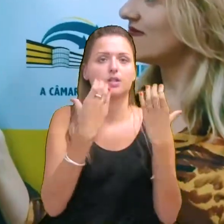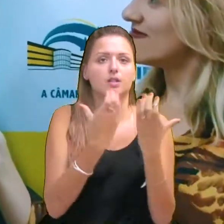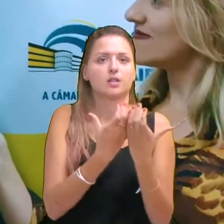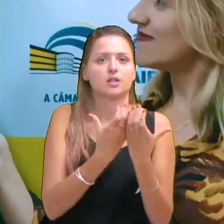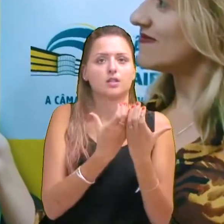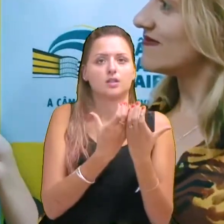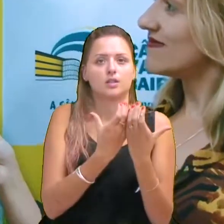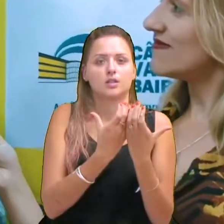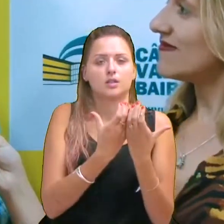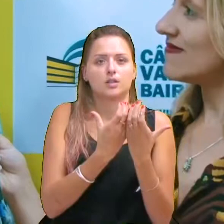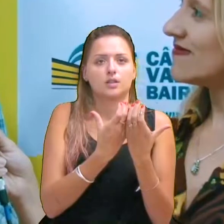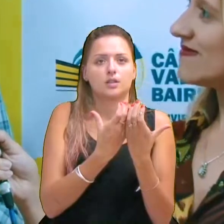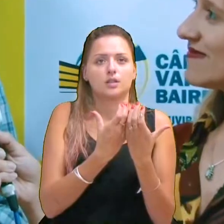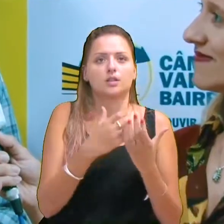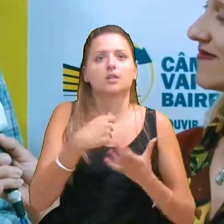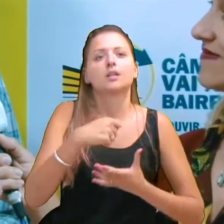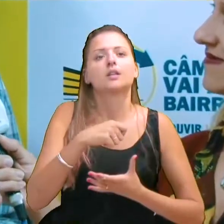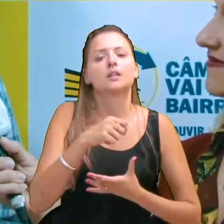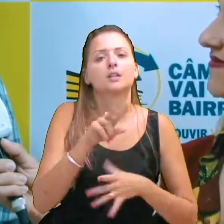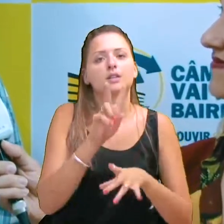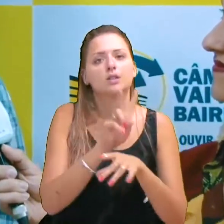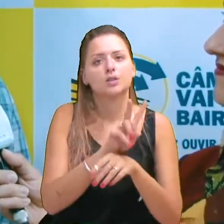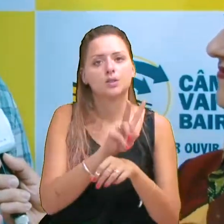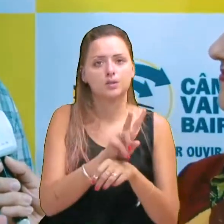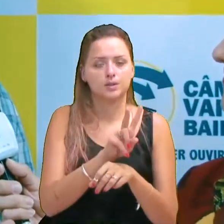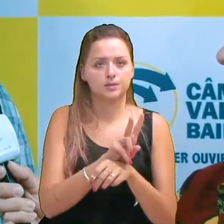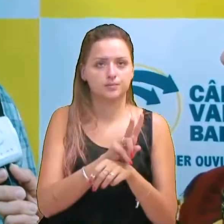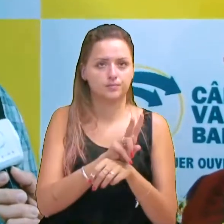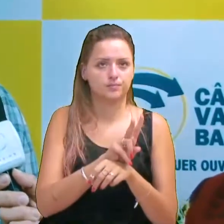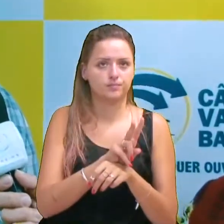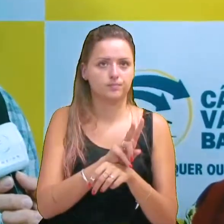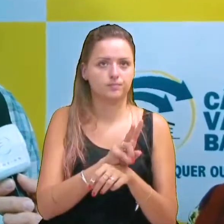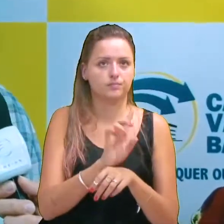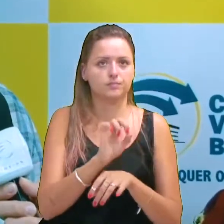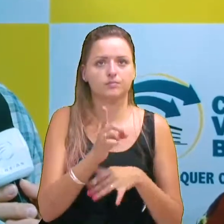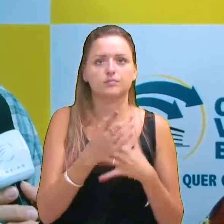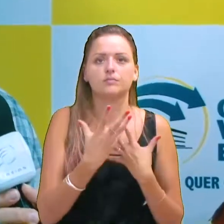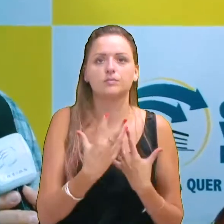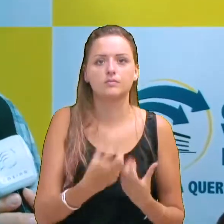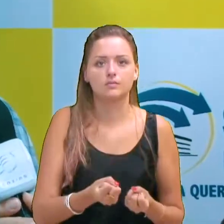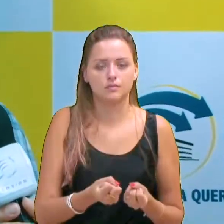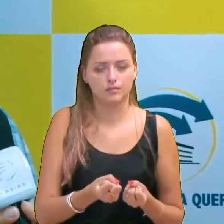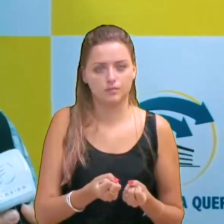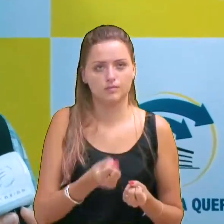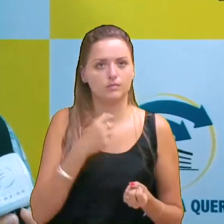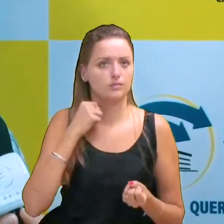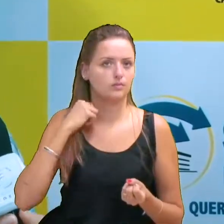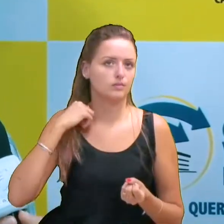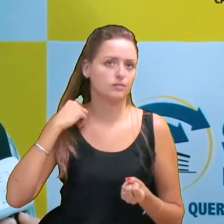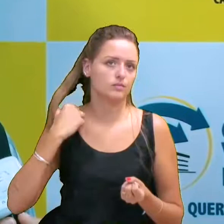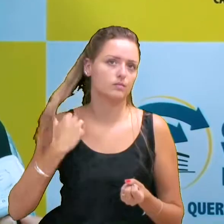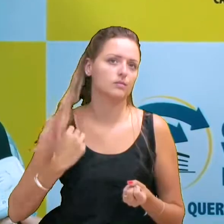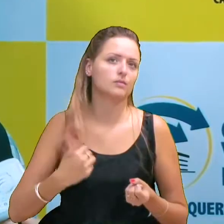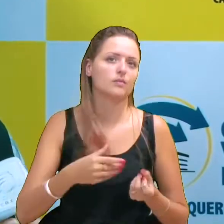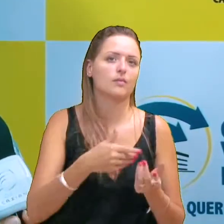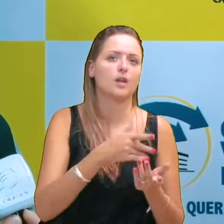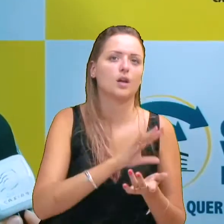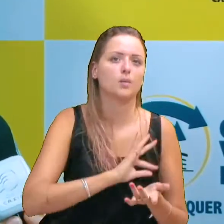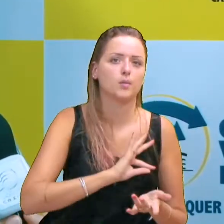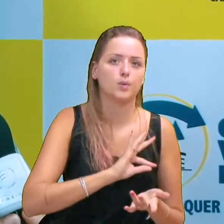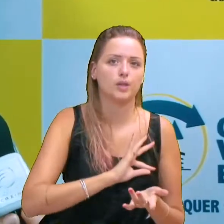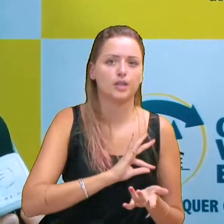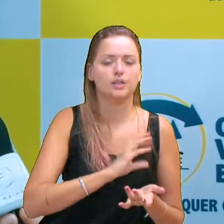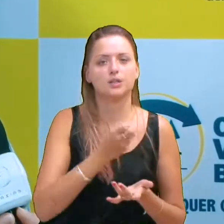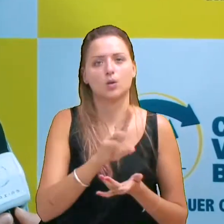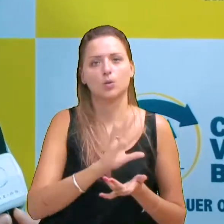comunidade de que ela tem que se precaver no sentido de não permitir que a Brigada Militar, a Polícia